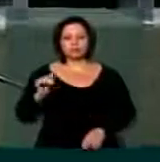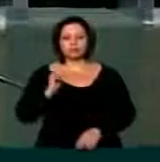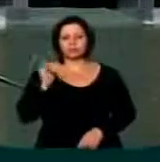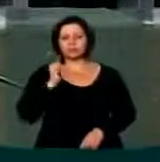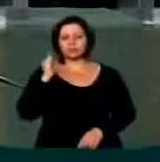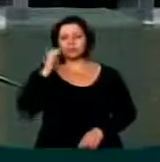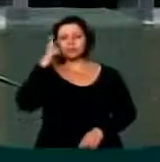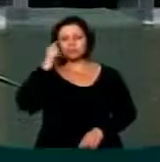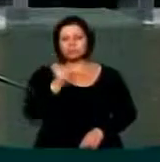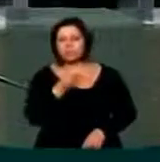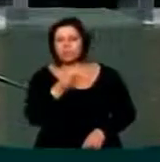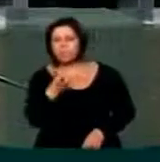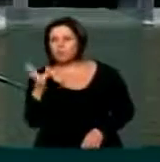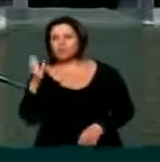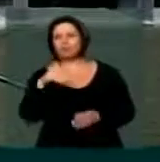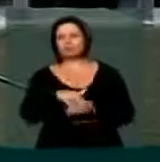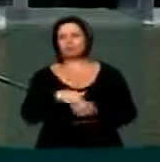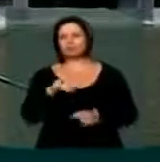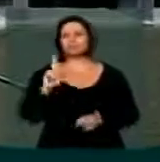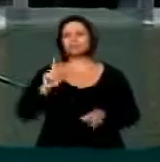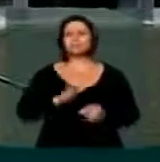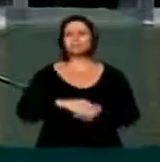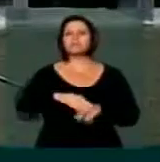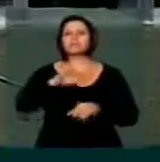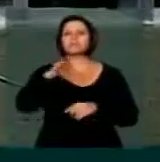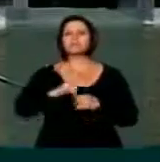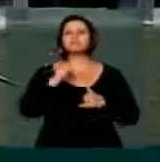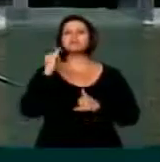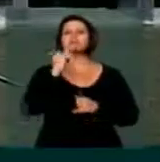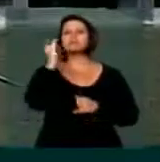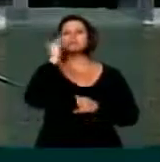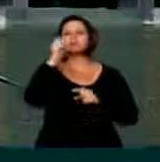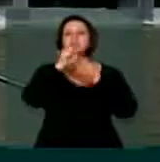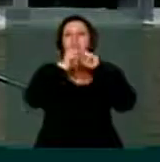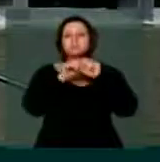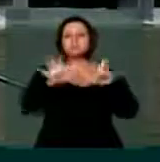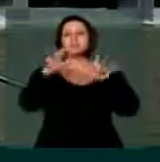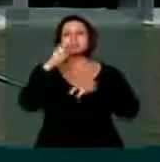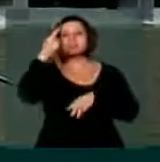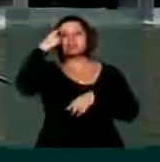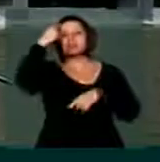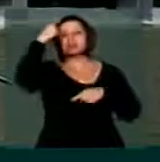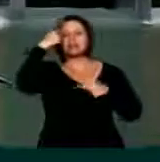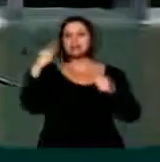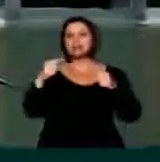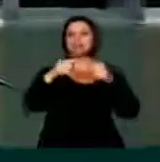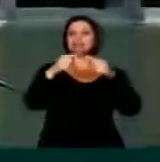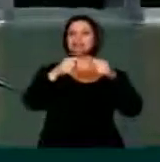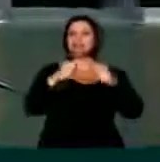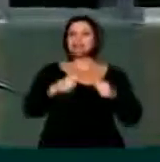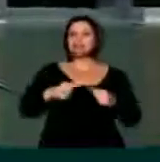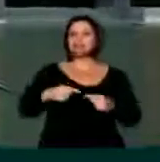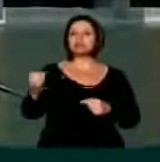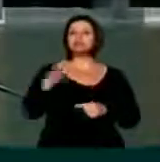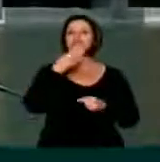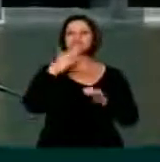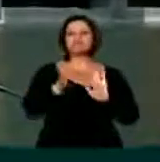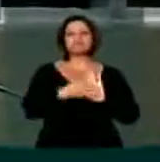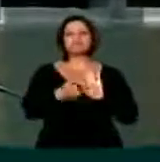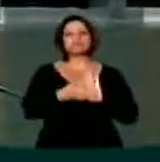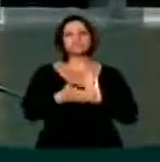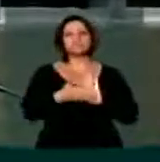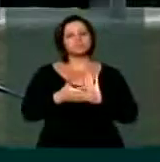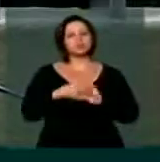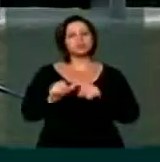não é só o número, mas é a capacidade de polarização das ideias, é o outro modelo, a outra proposta,